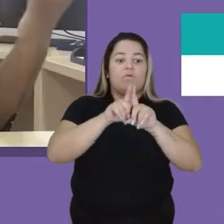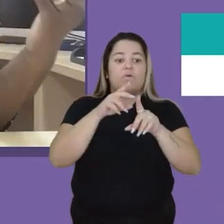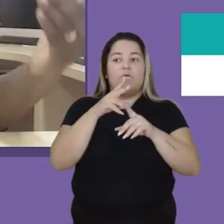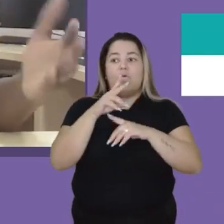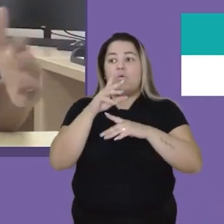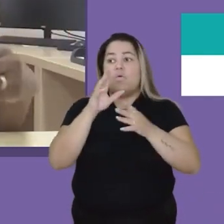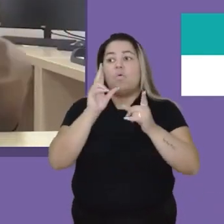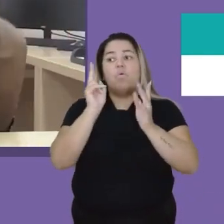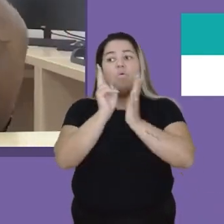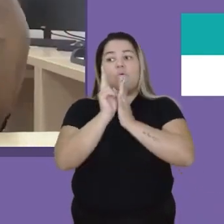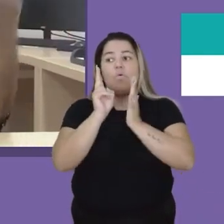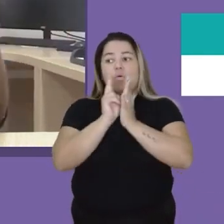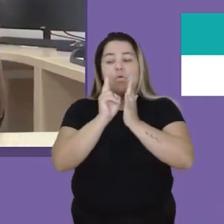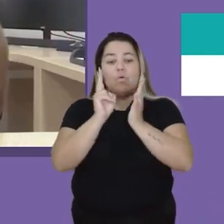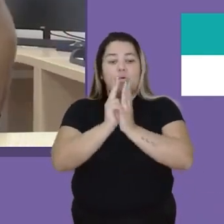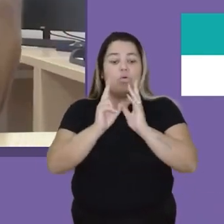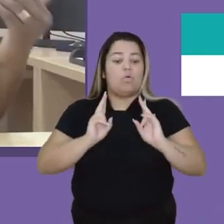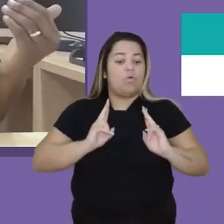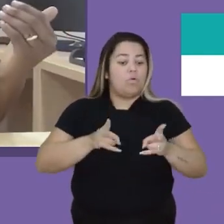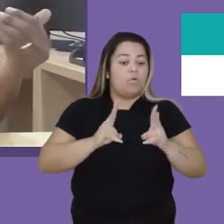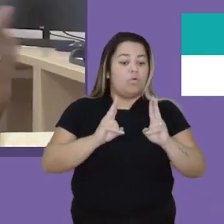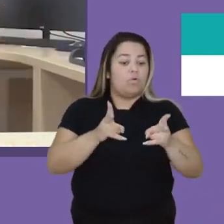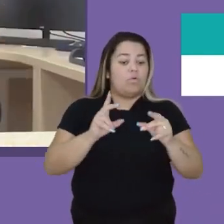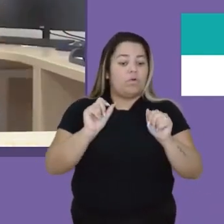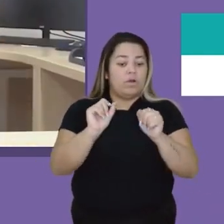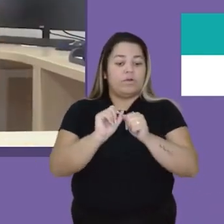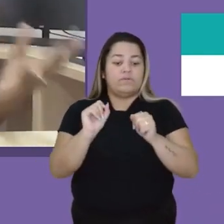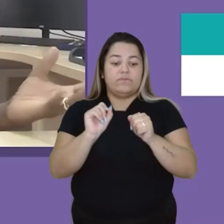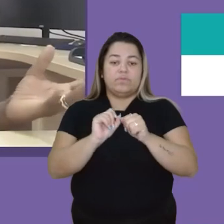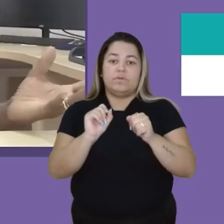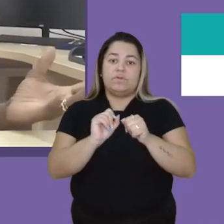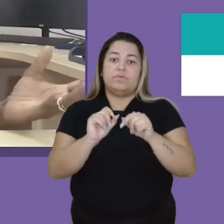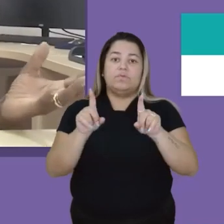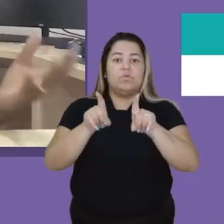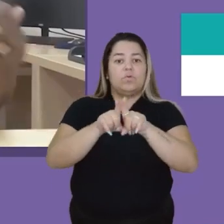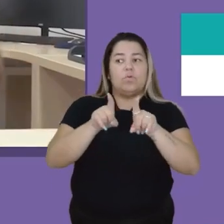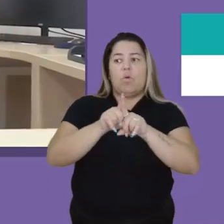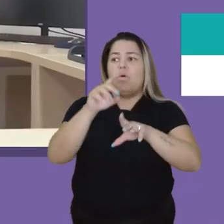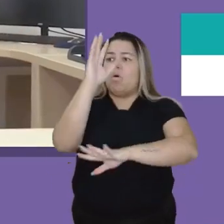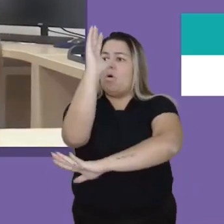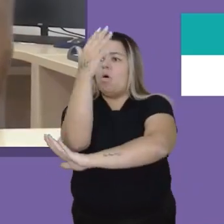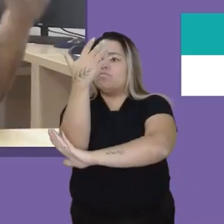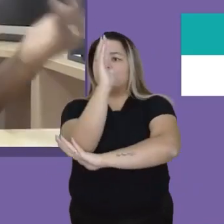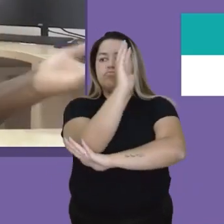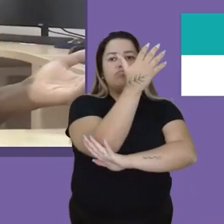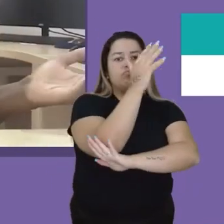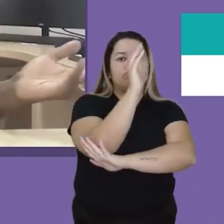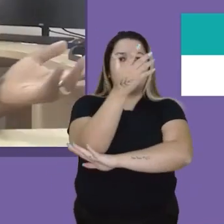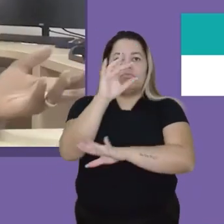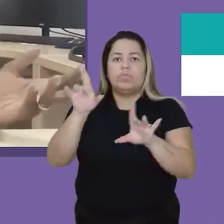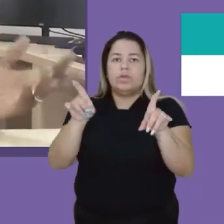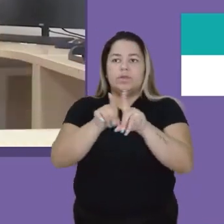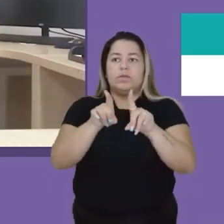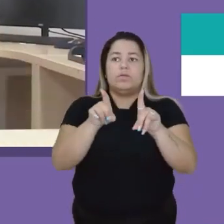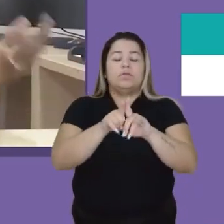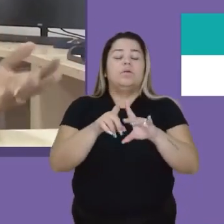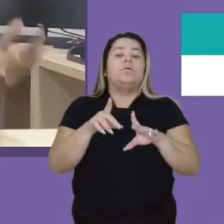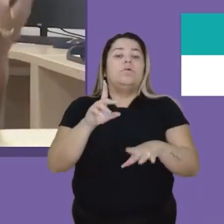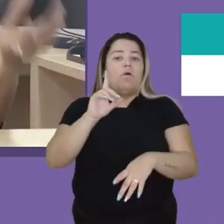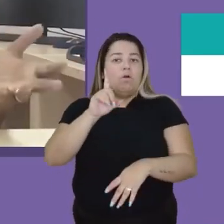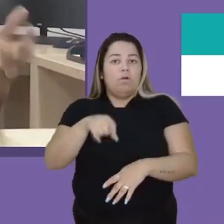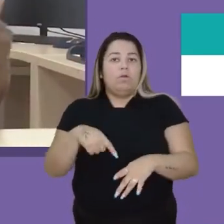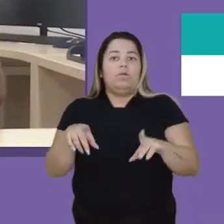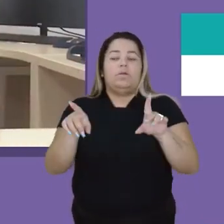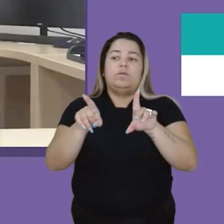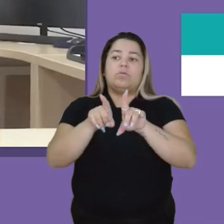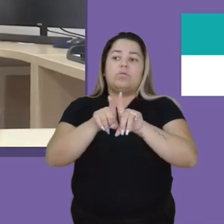indígenas continuaram a fazer o seu trabalho do meio ambiente, porque para mim são os maiores